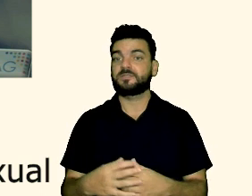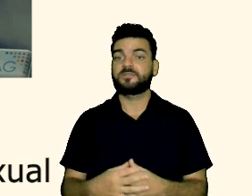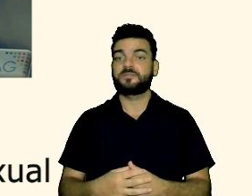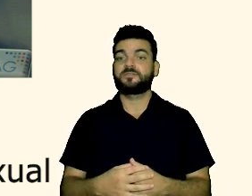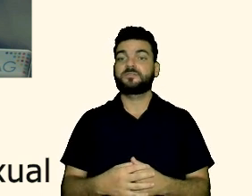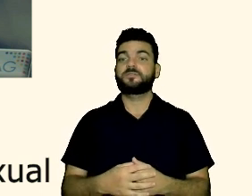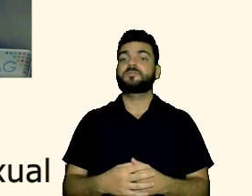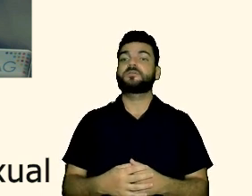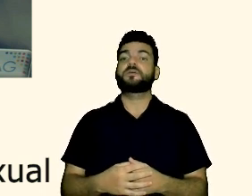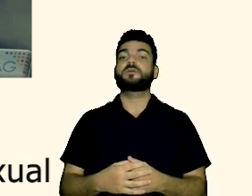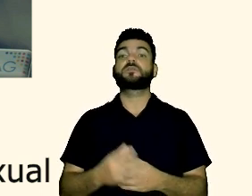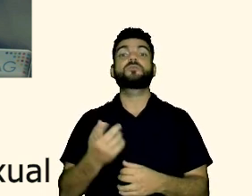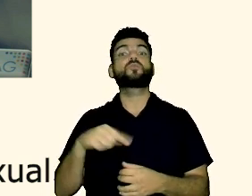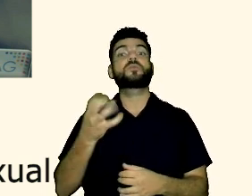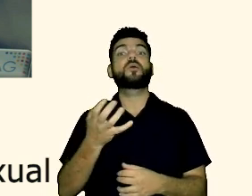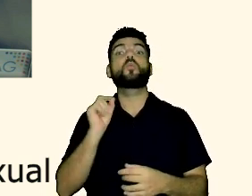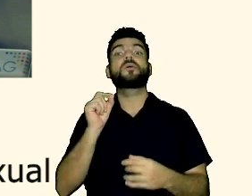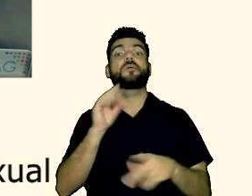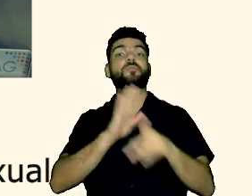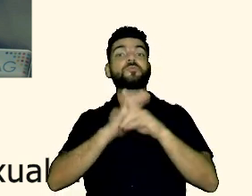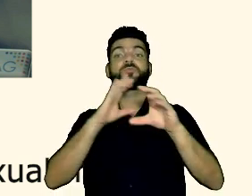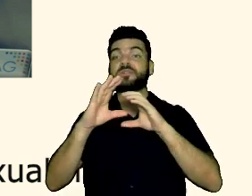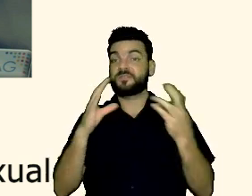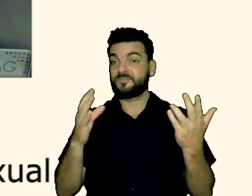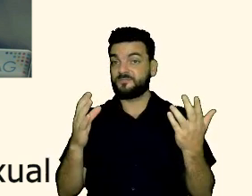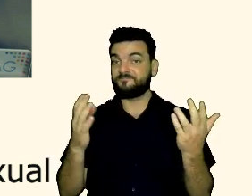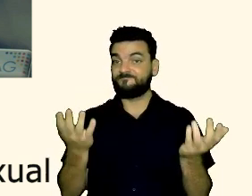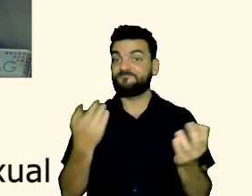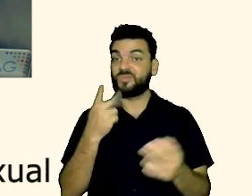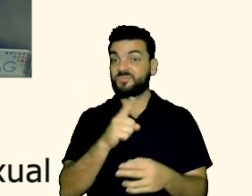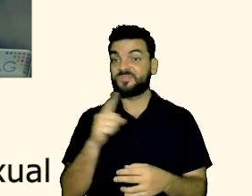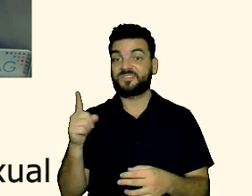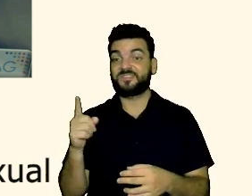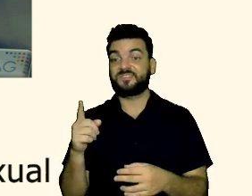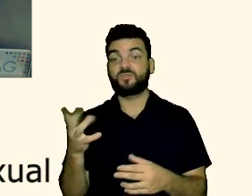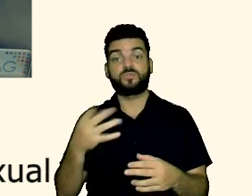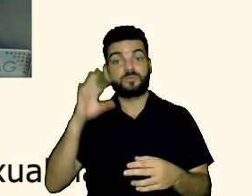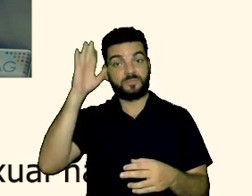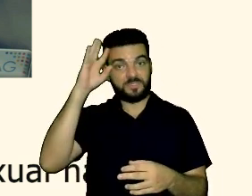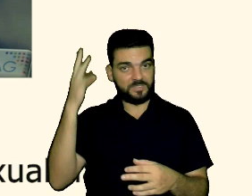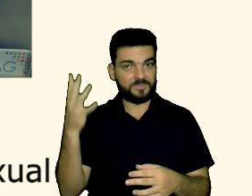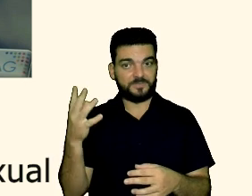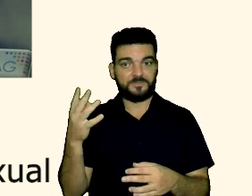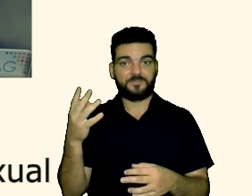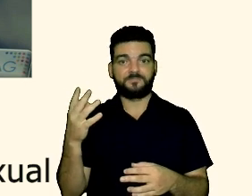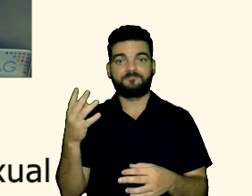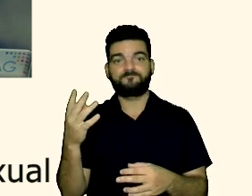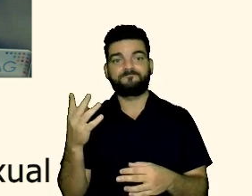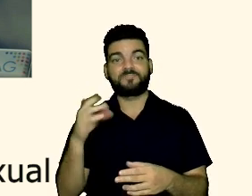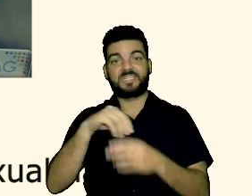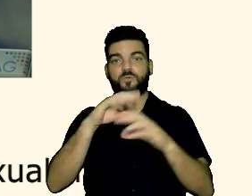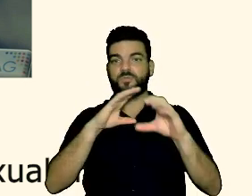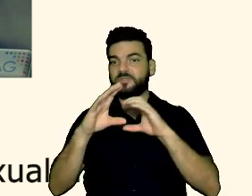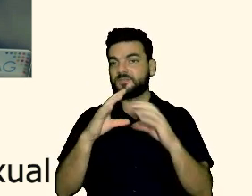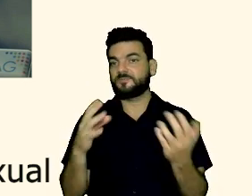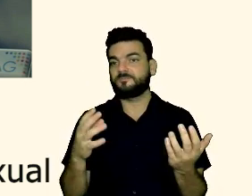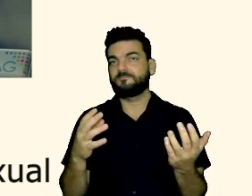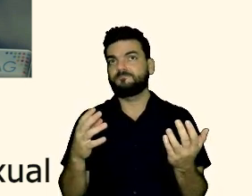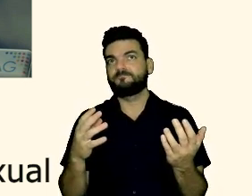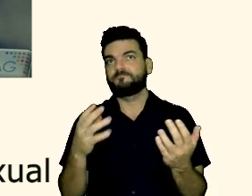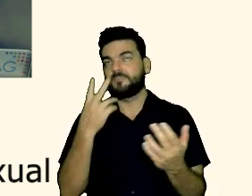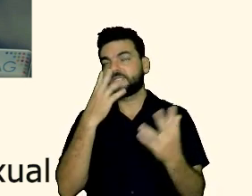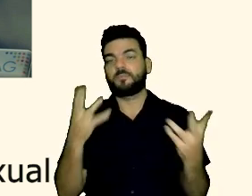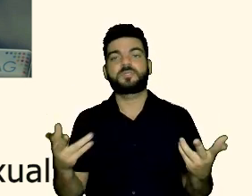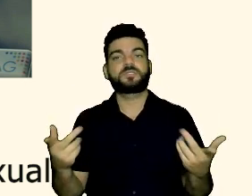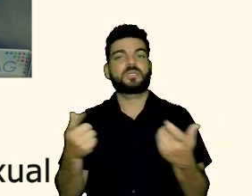aqui. Precisamos buscar na comunicação a habilidade de compreender pessoas e de